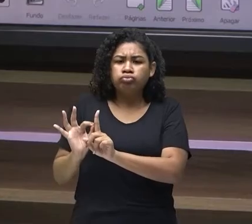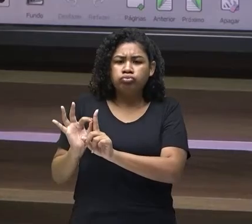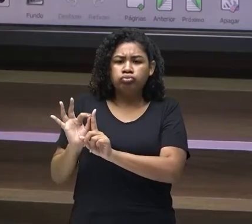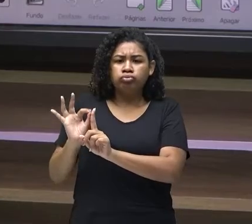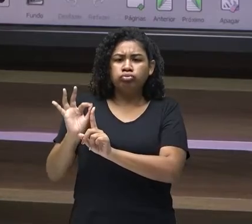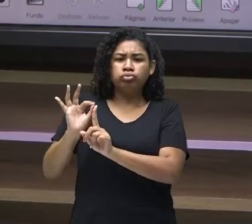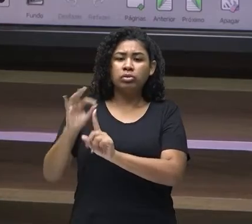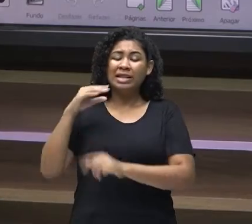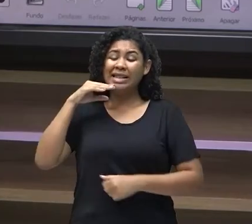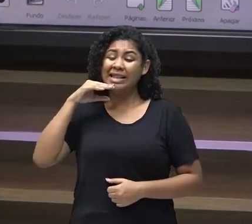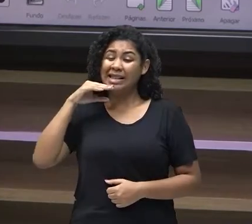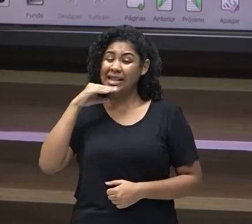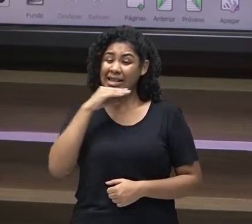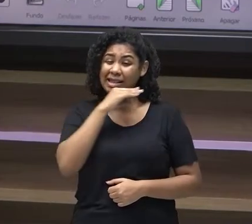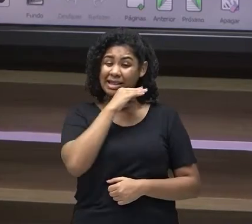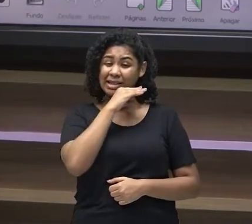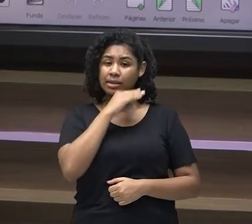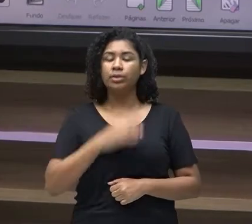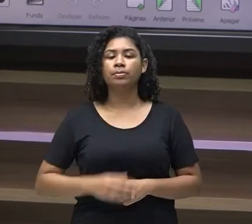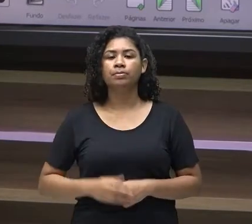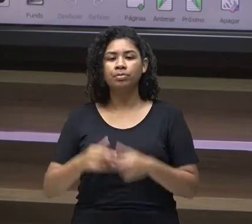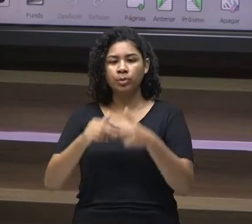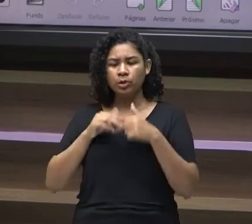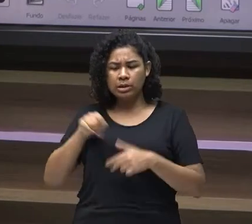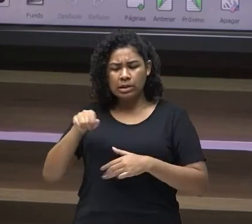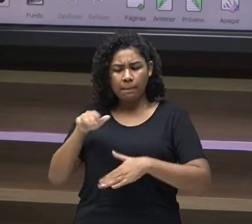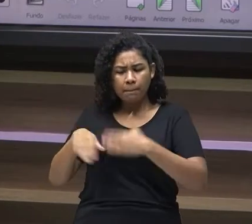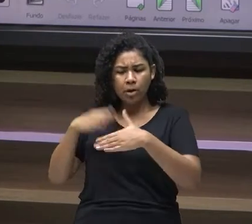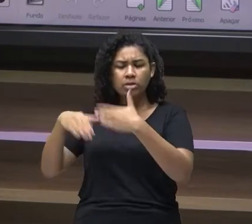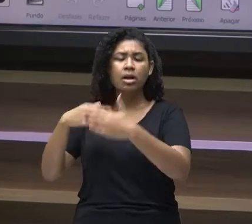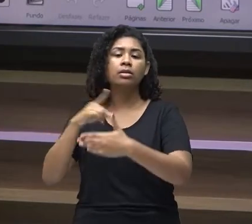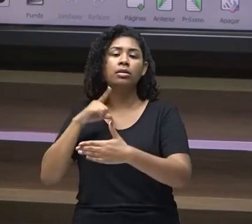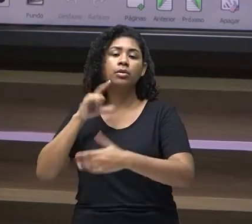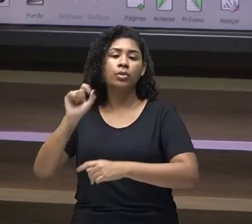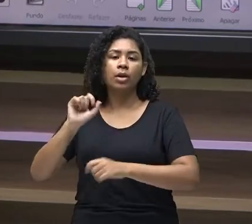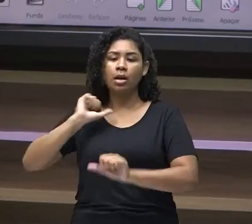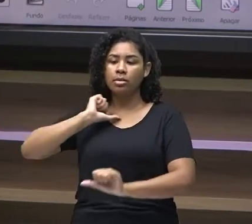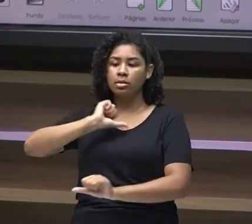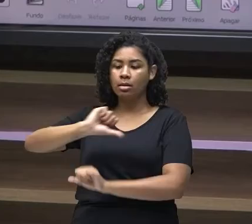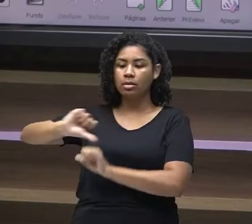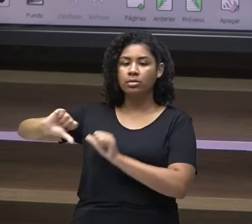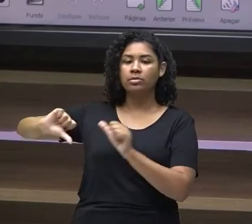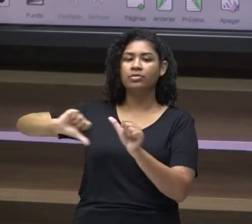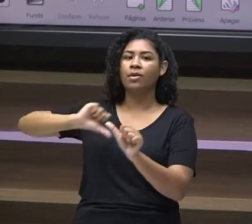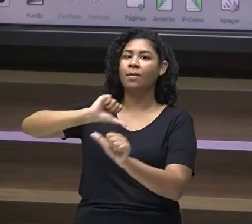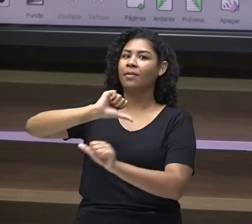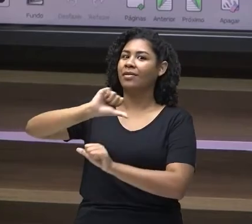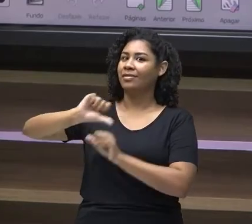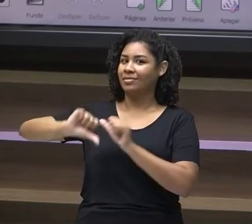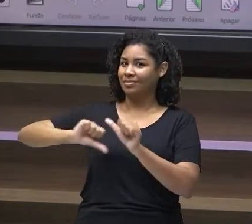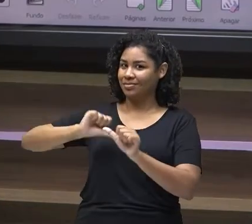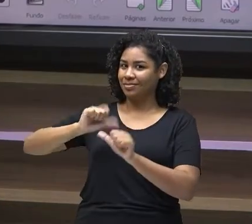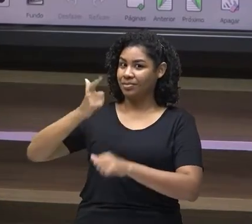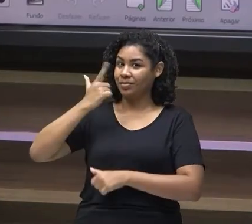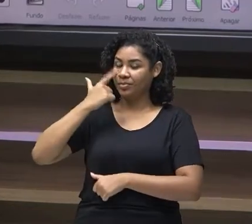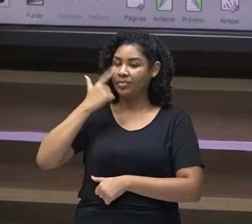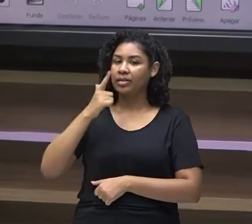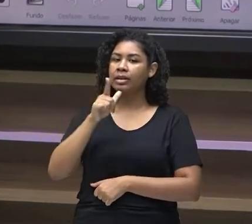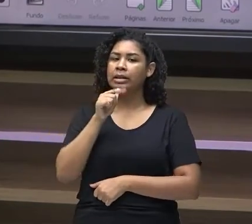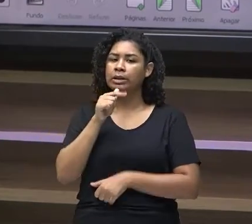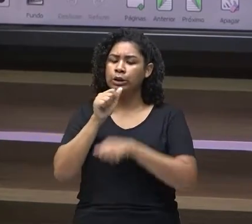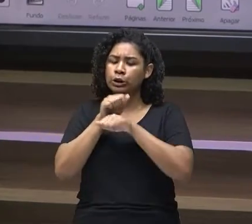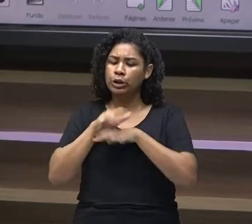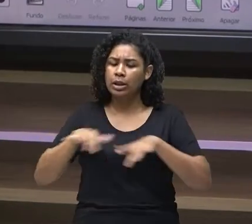ela aquece, nesse processo que ela aquece, ocorre a transformação física de líquido